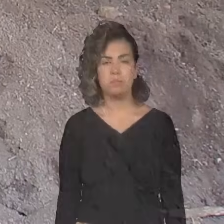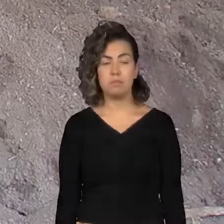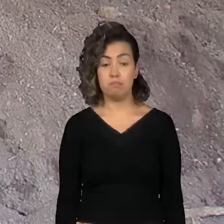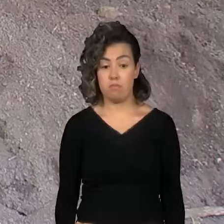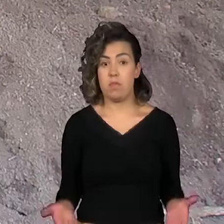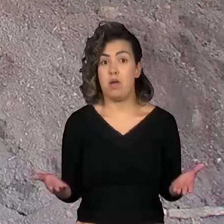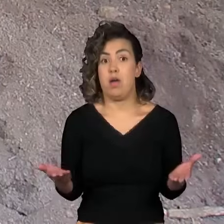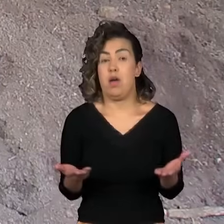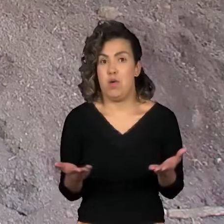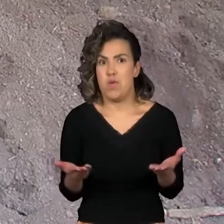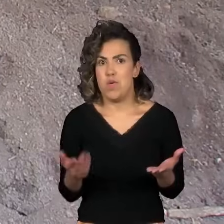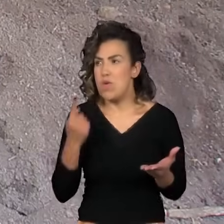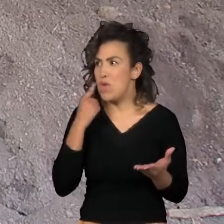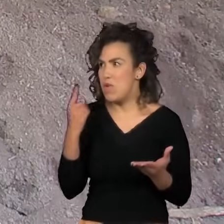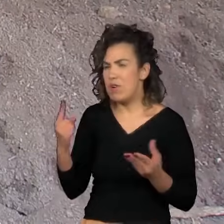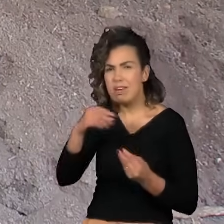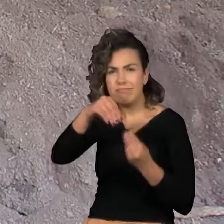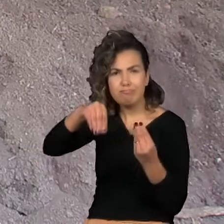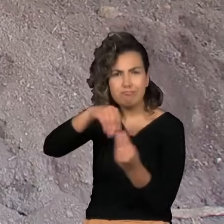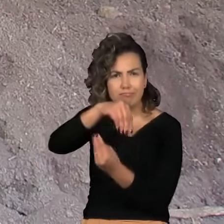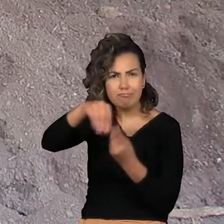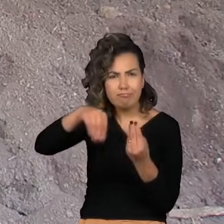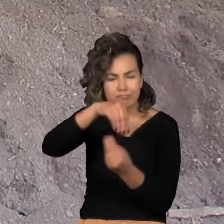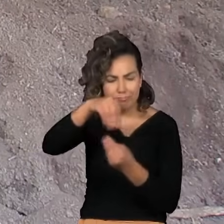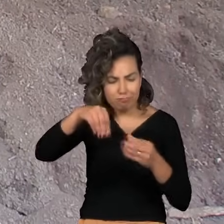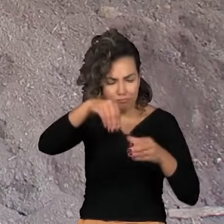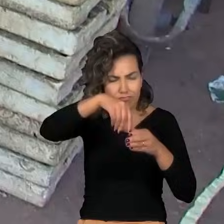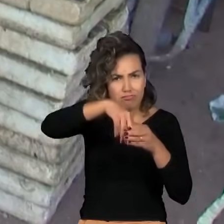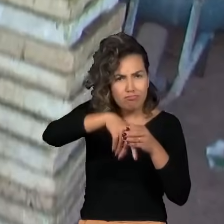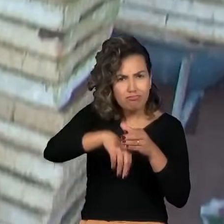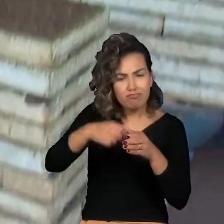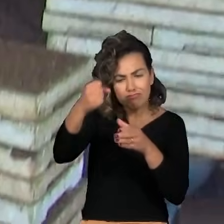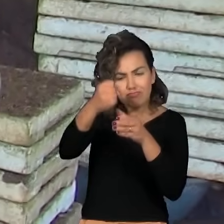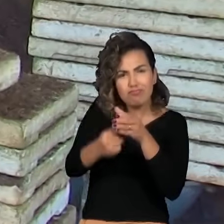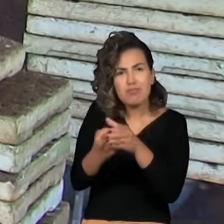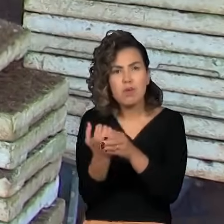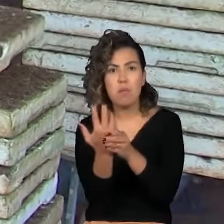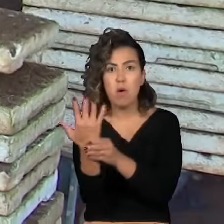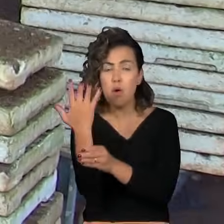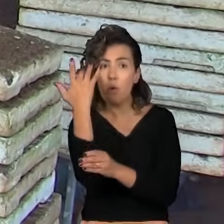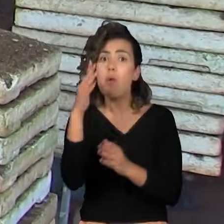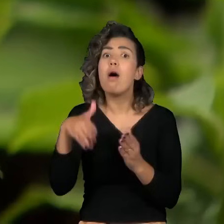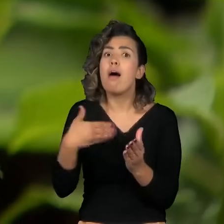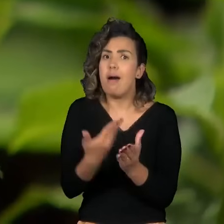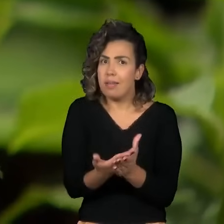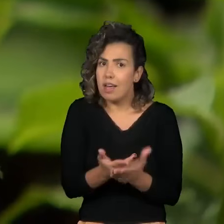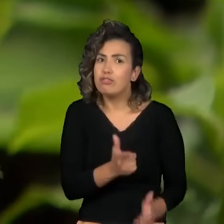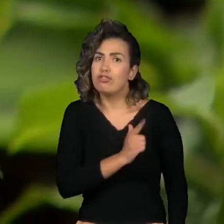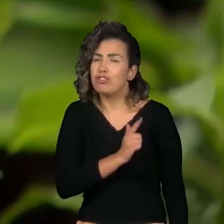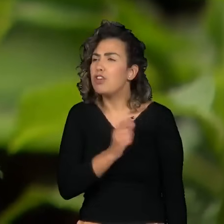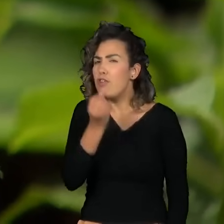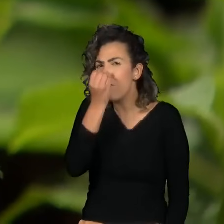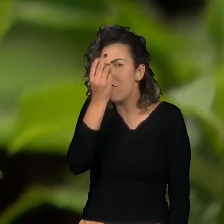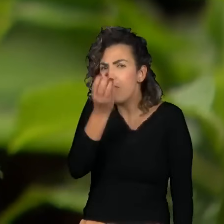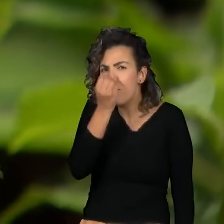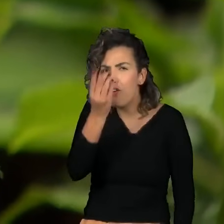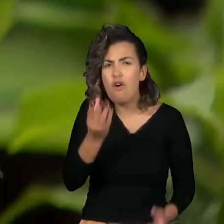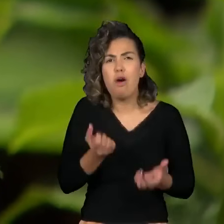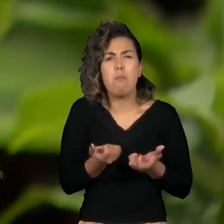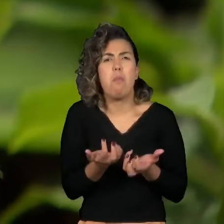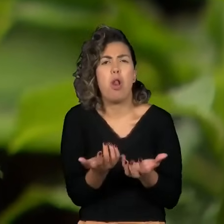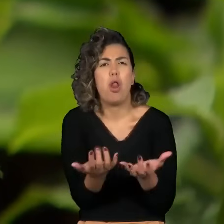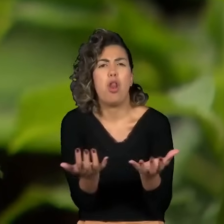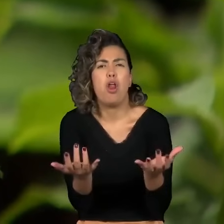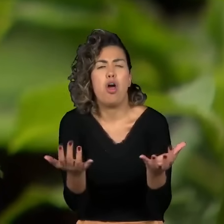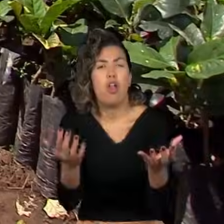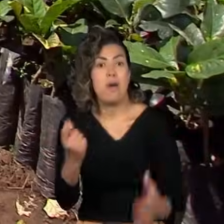Atualmente, o fertilizante produzido na usina verde é utilizado nos viveiros de árvores nativas e flores ornamentais de